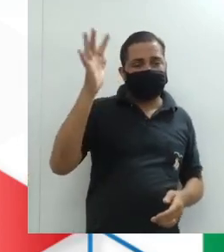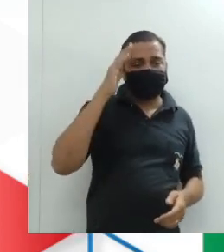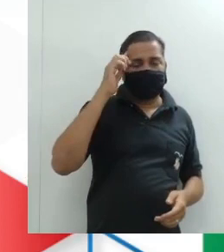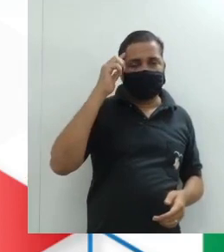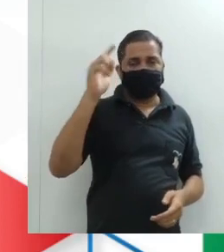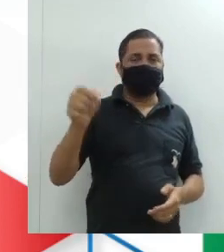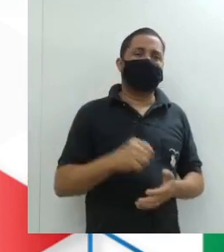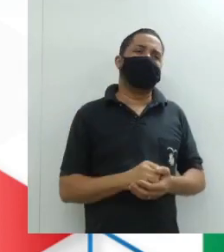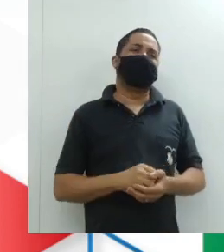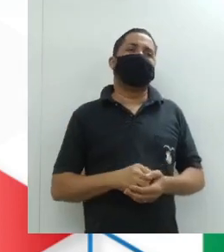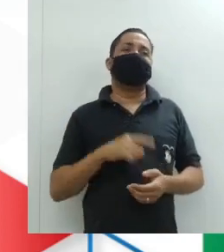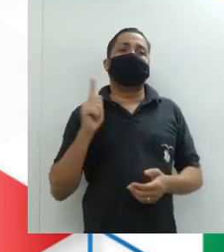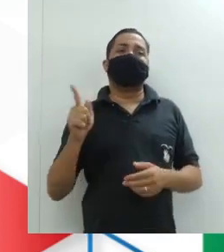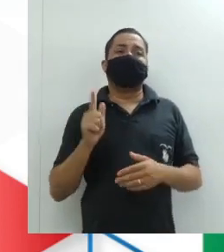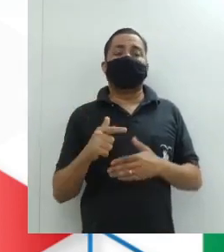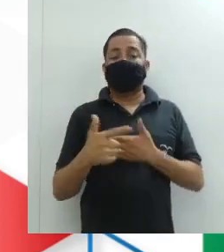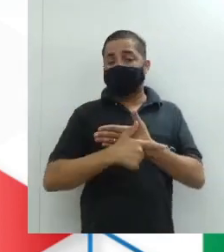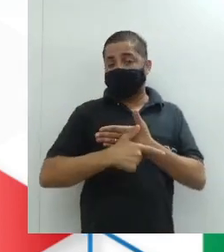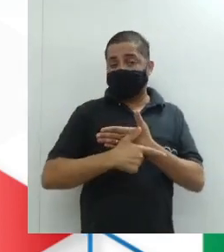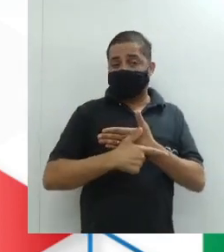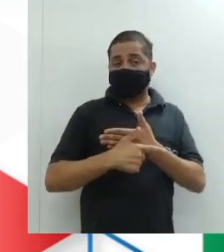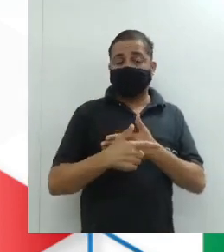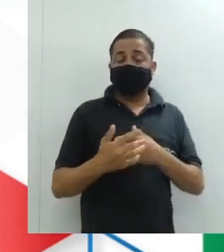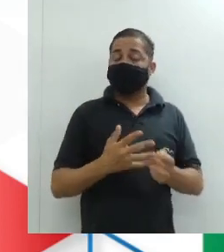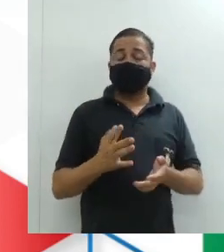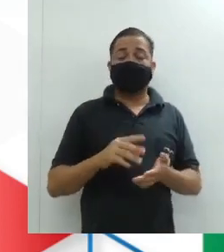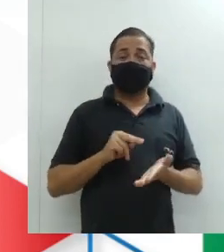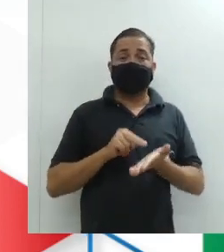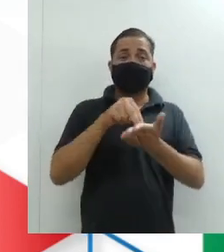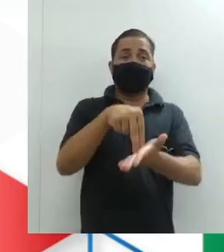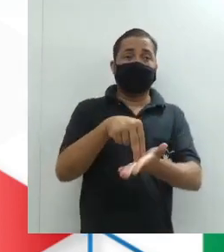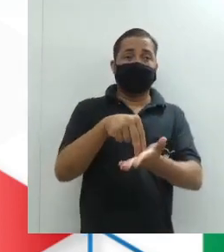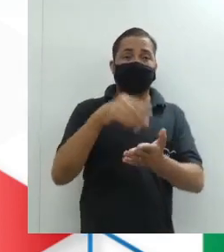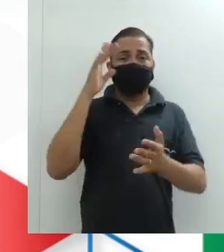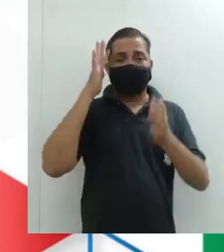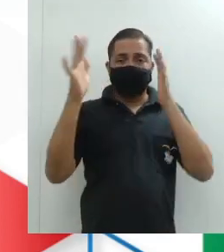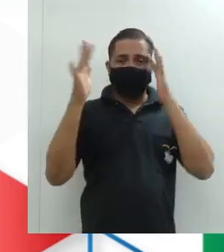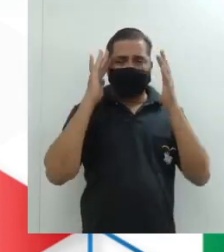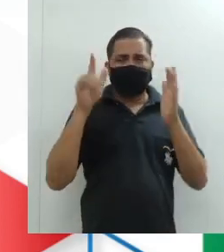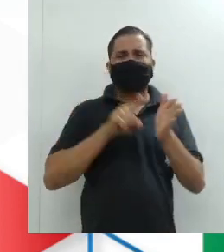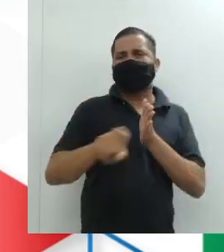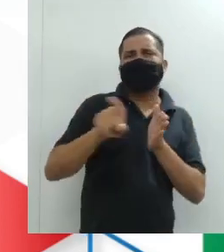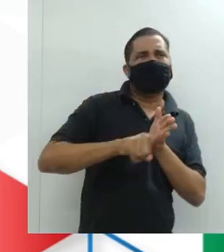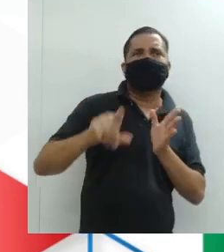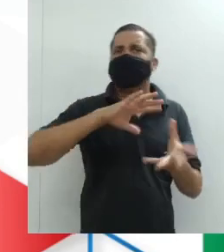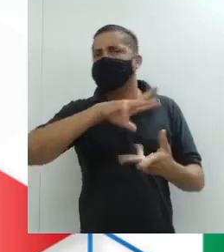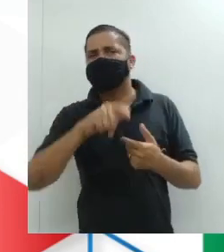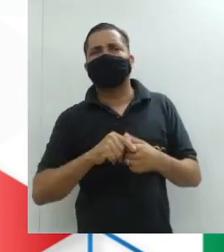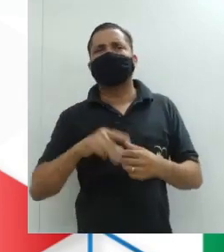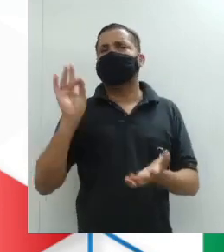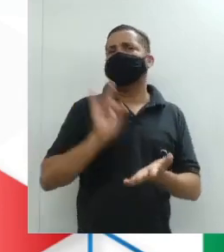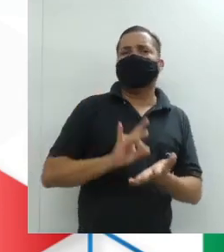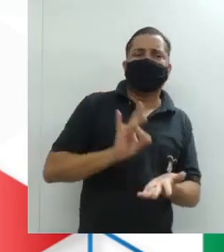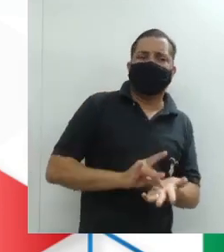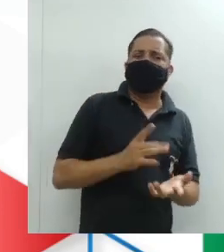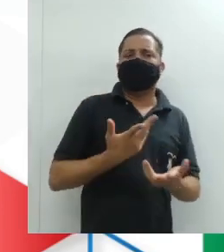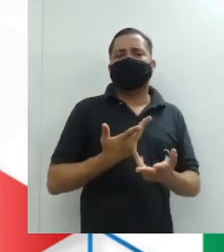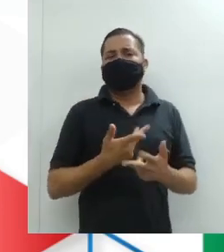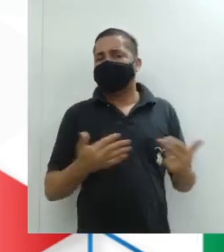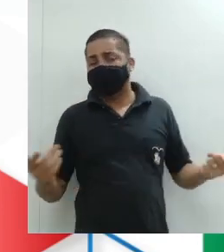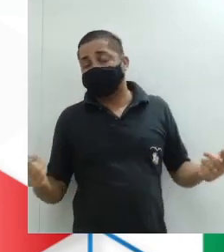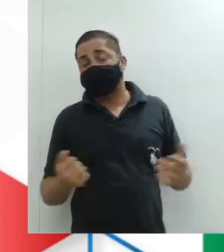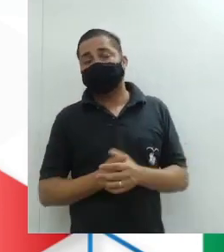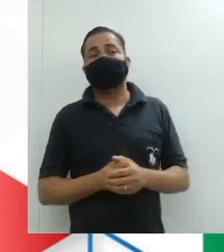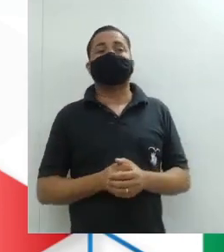atitude filosófica é questionar o mundo, questionar as verdades, entre aspas, e